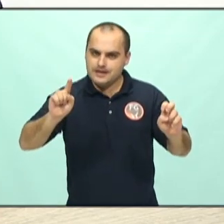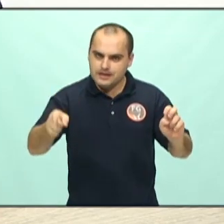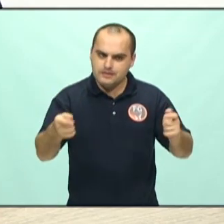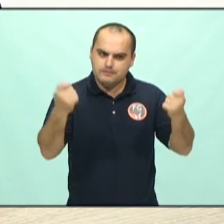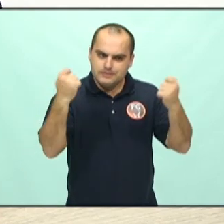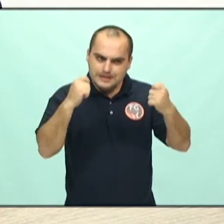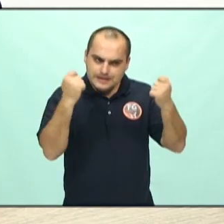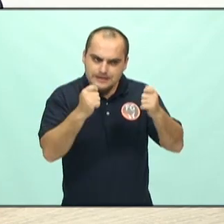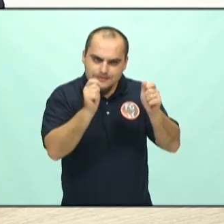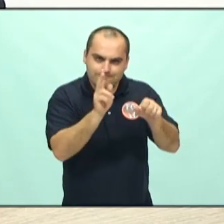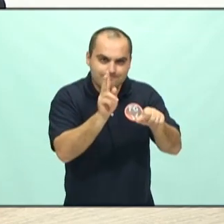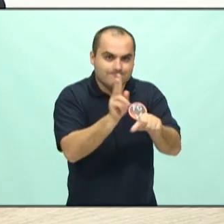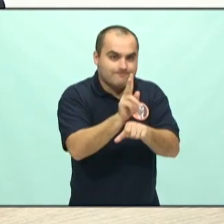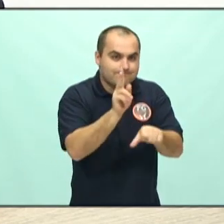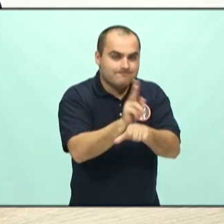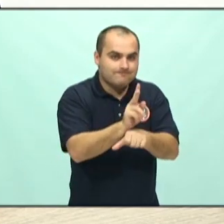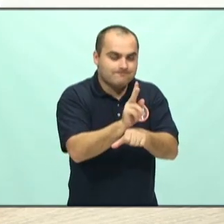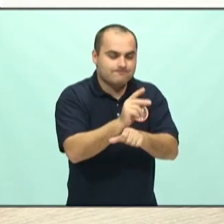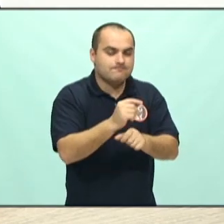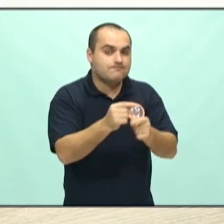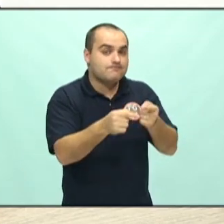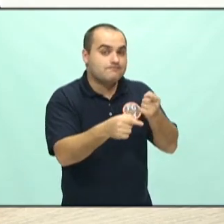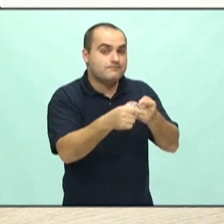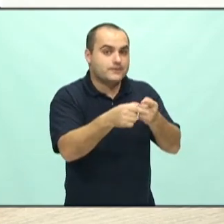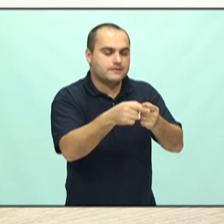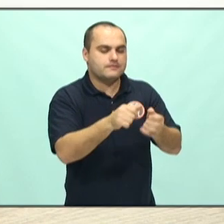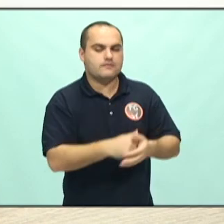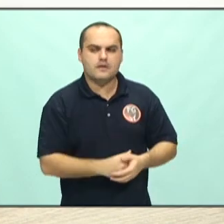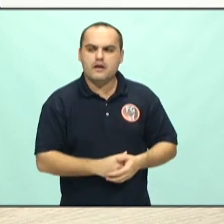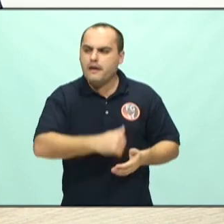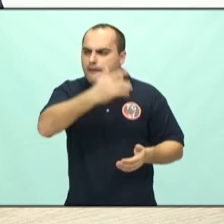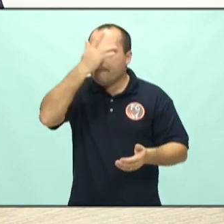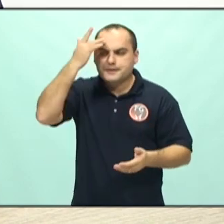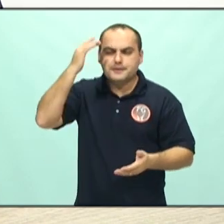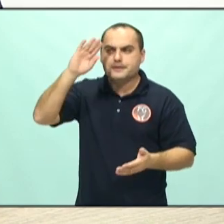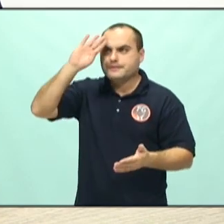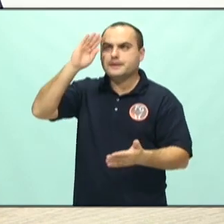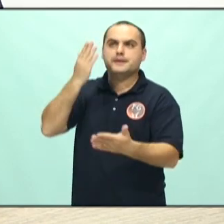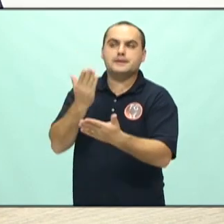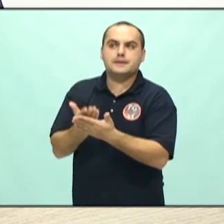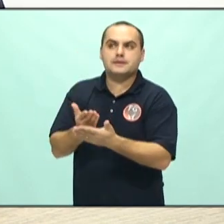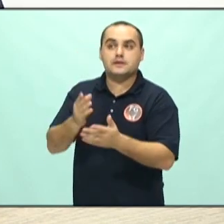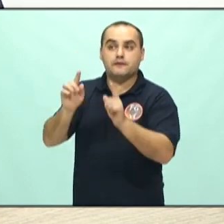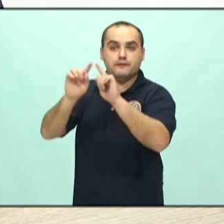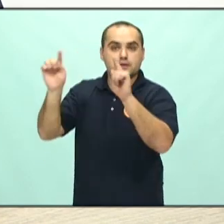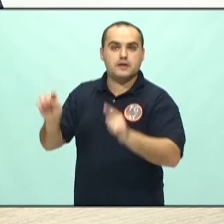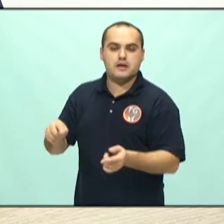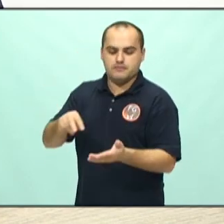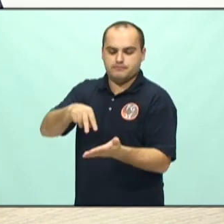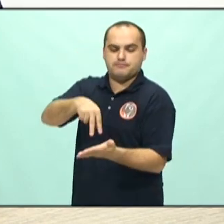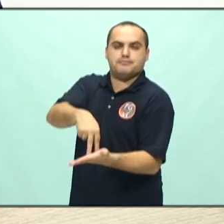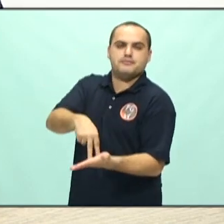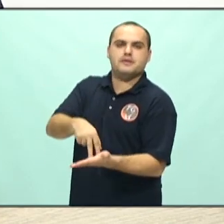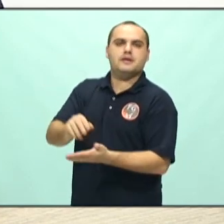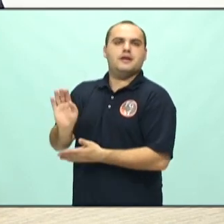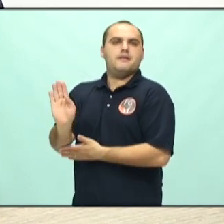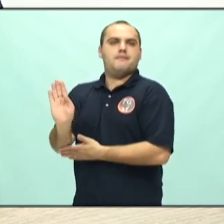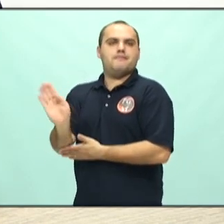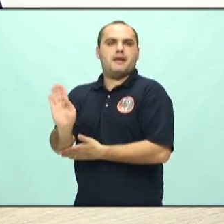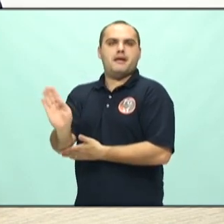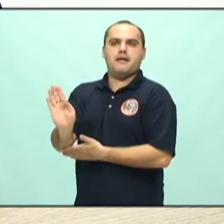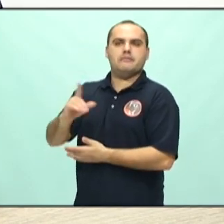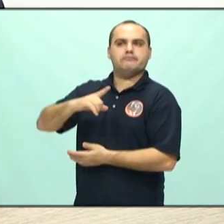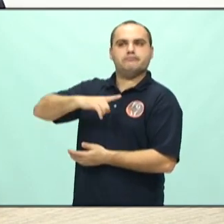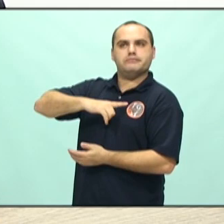cautela, porque muitos acreditam que a estabilidade do servidor público ela é uma benesse, que ela é um